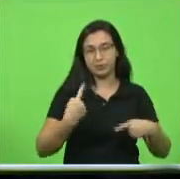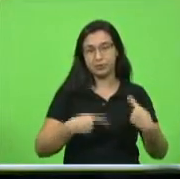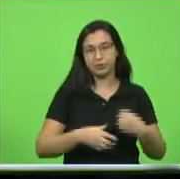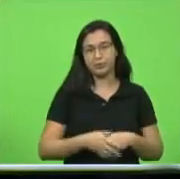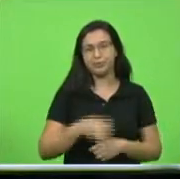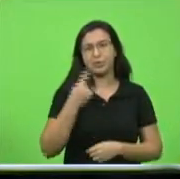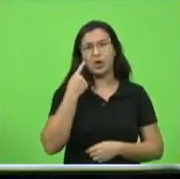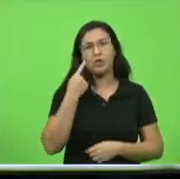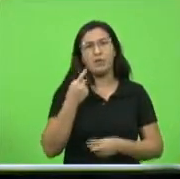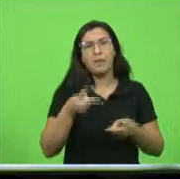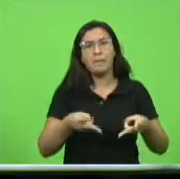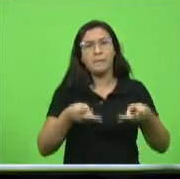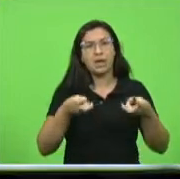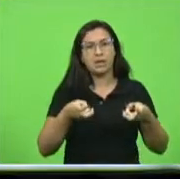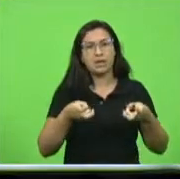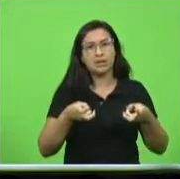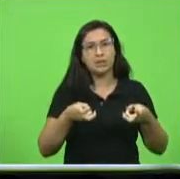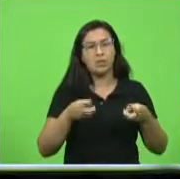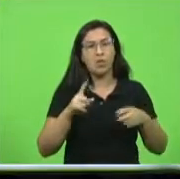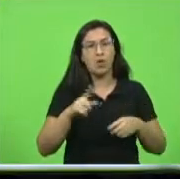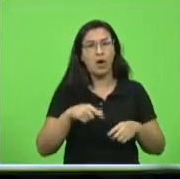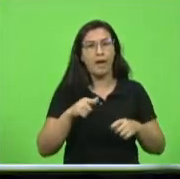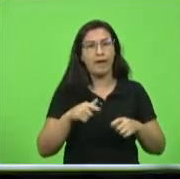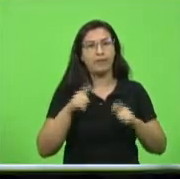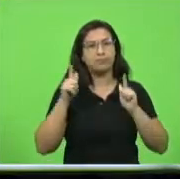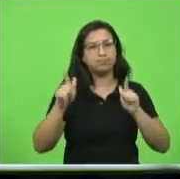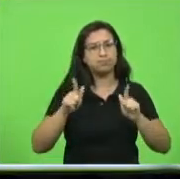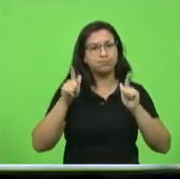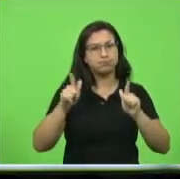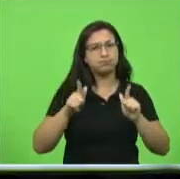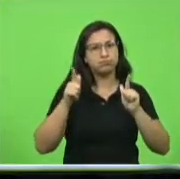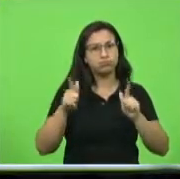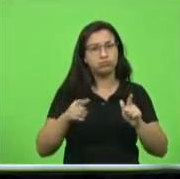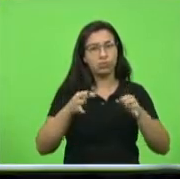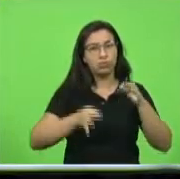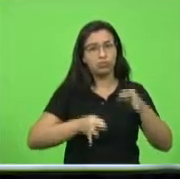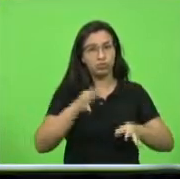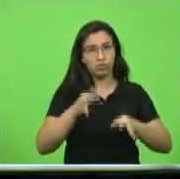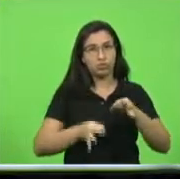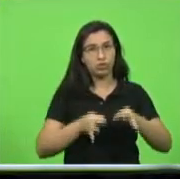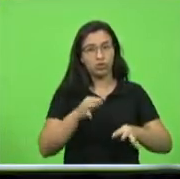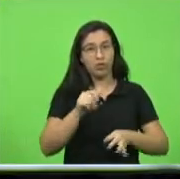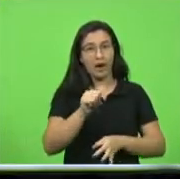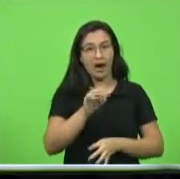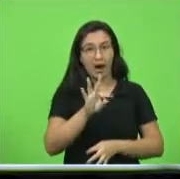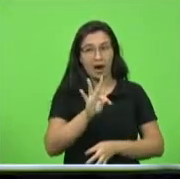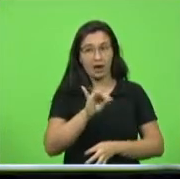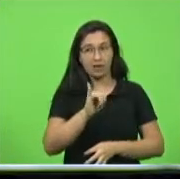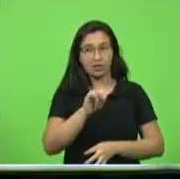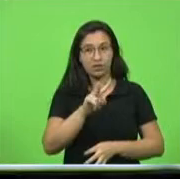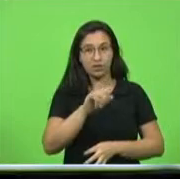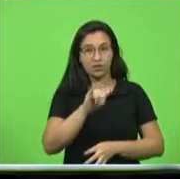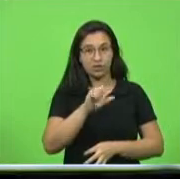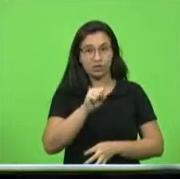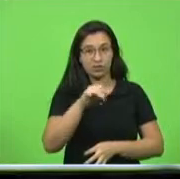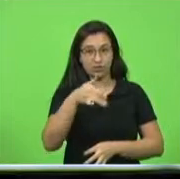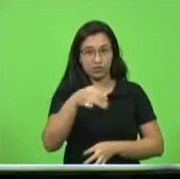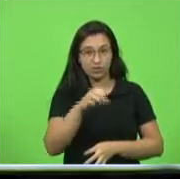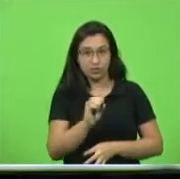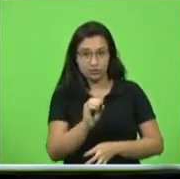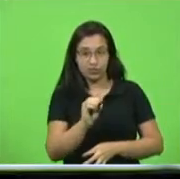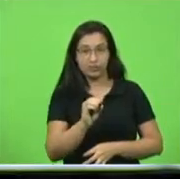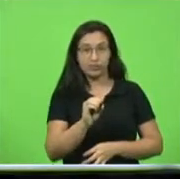nós estamos vivendo um ativismo jurídico, o ativismo jurídico que a